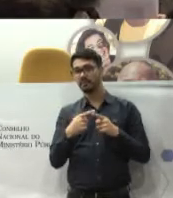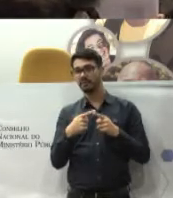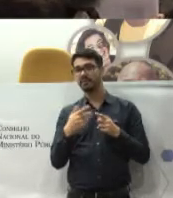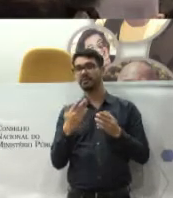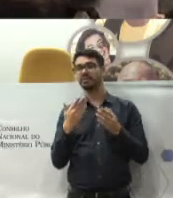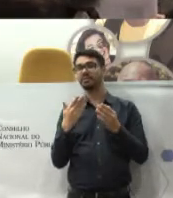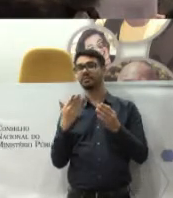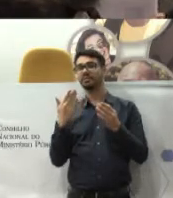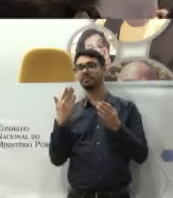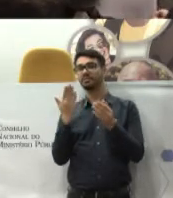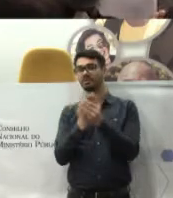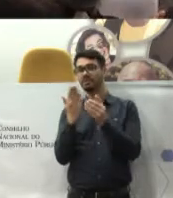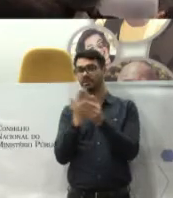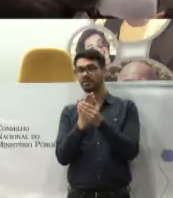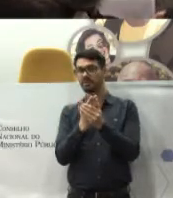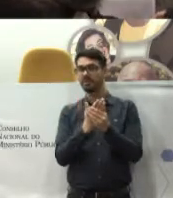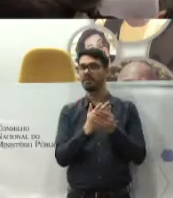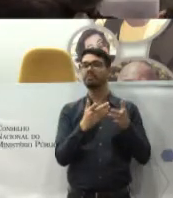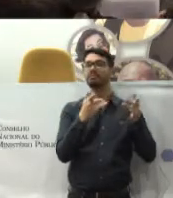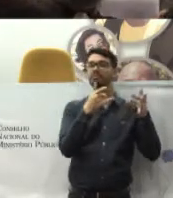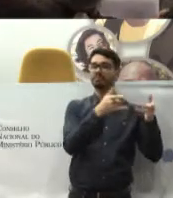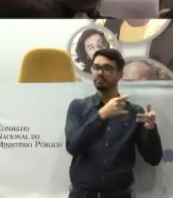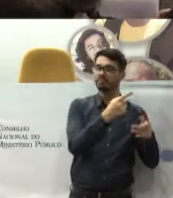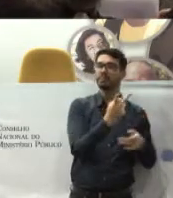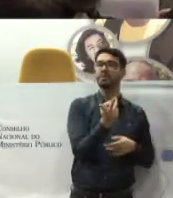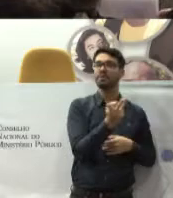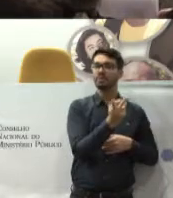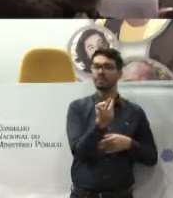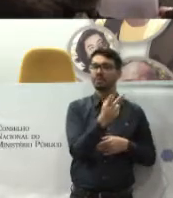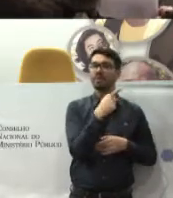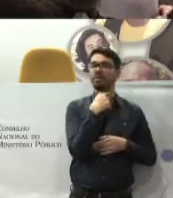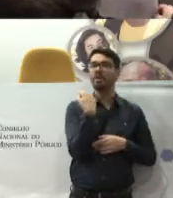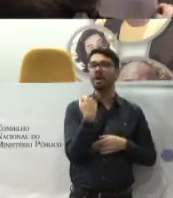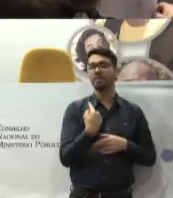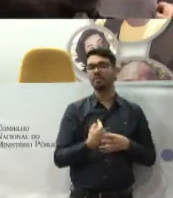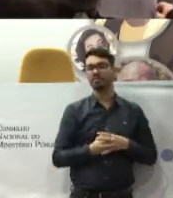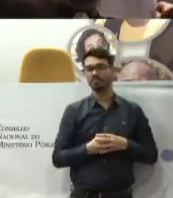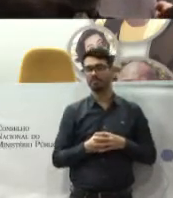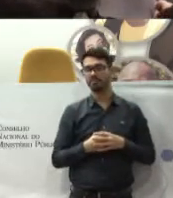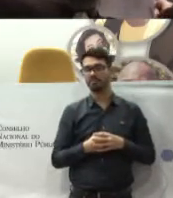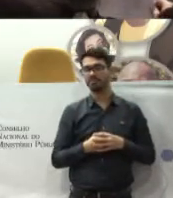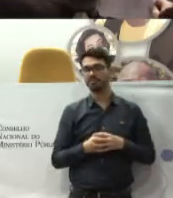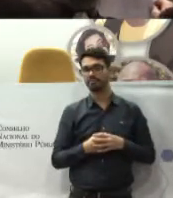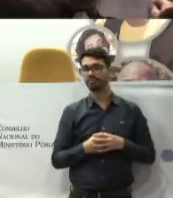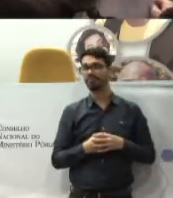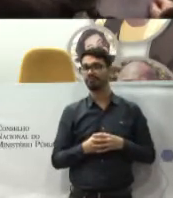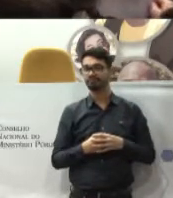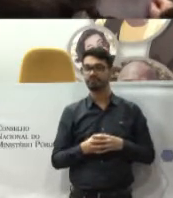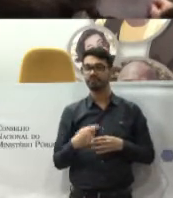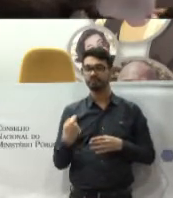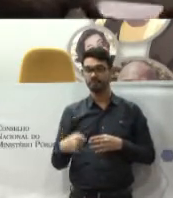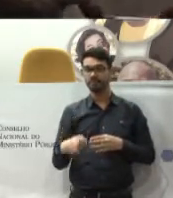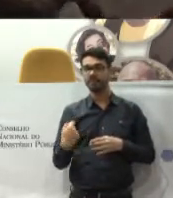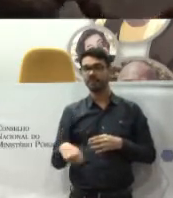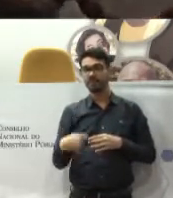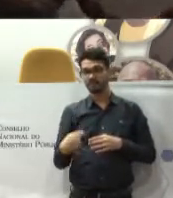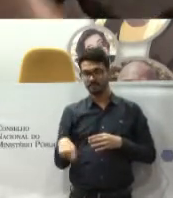judicial, ocupando o leito, e os dois vieram a falecer. Então, assim, a gente tem realmente que